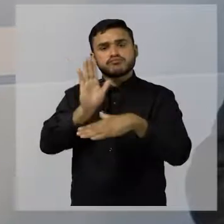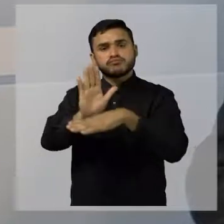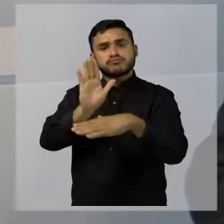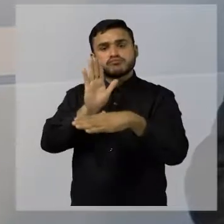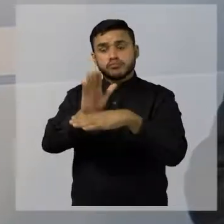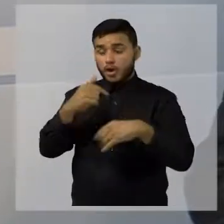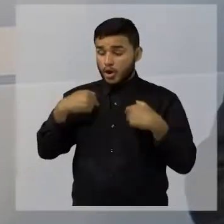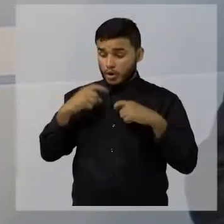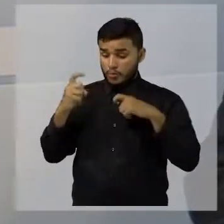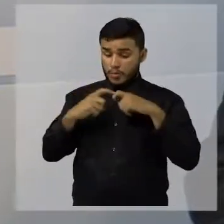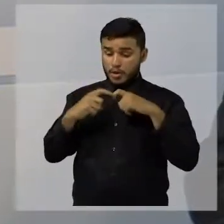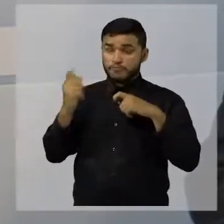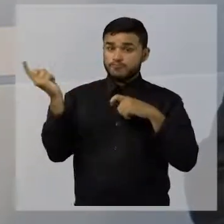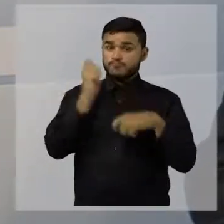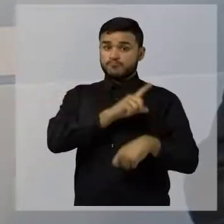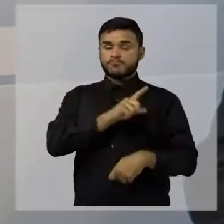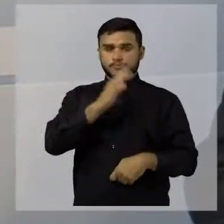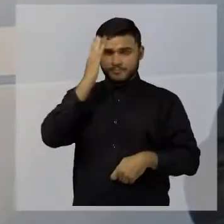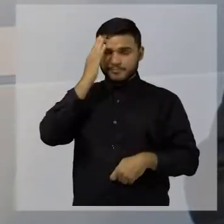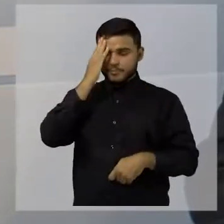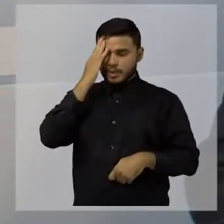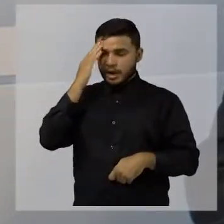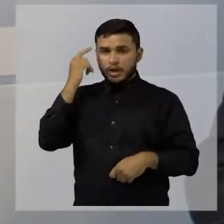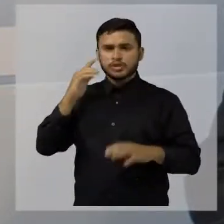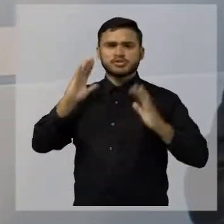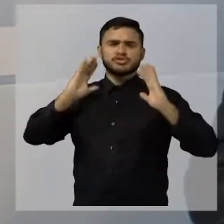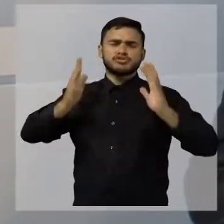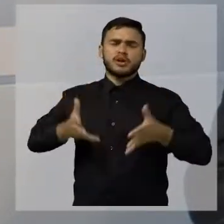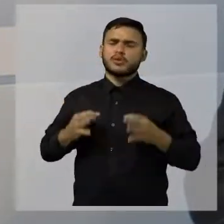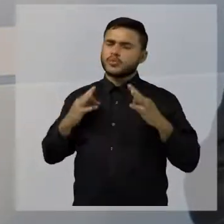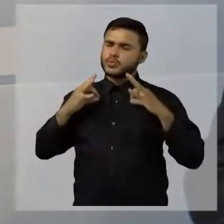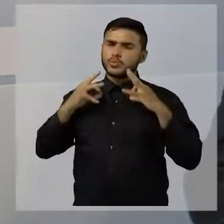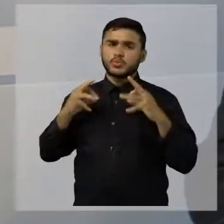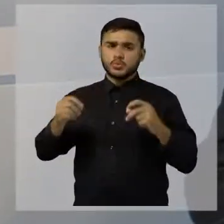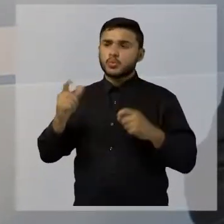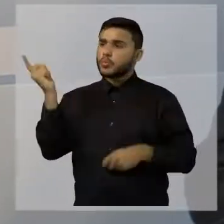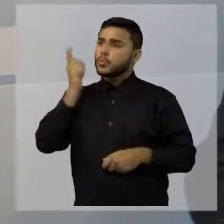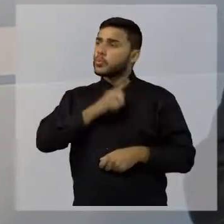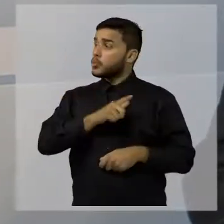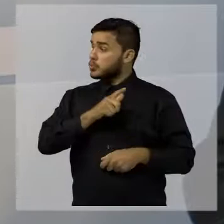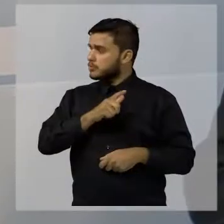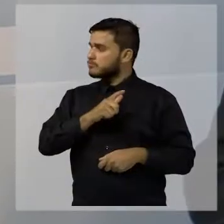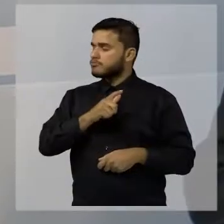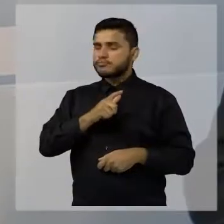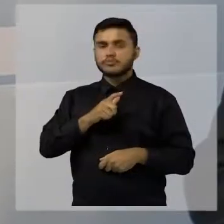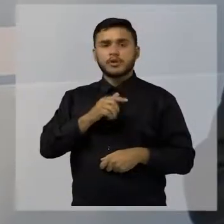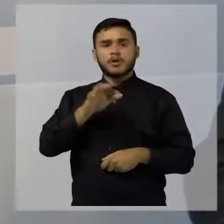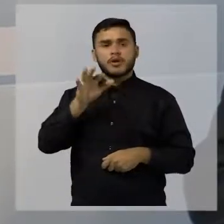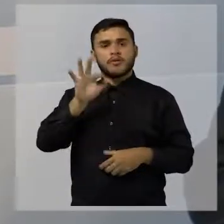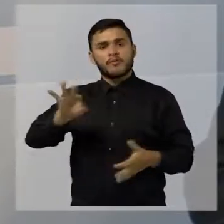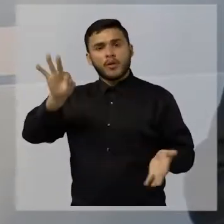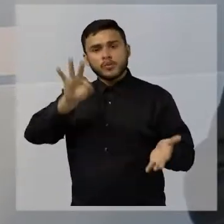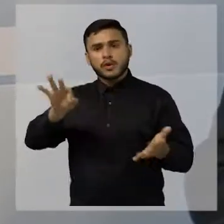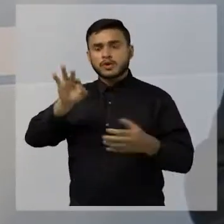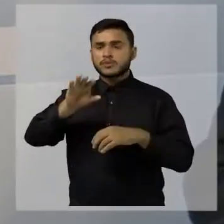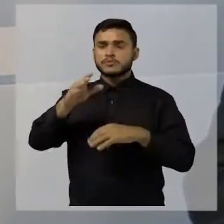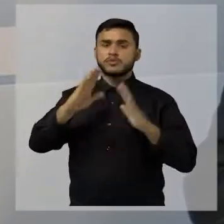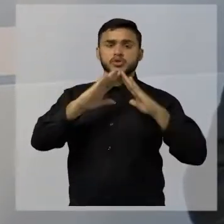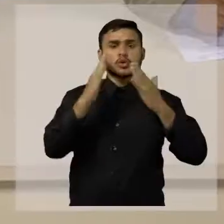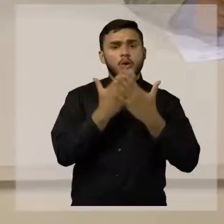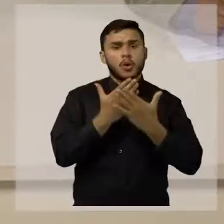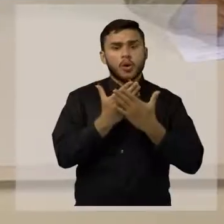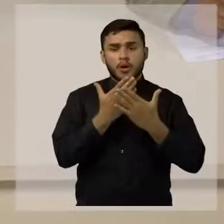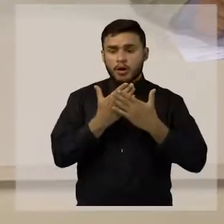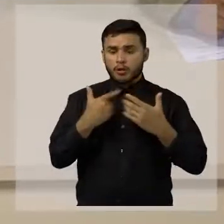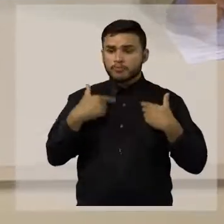ia devolver alguma coisa, parte do que os impostos pagaram a minha faculdade, né, e pagaram também parte do meu colégio, né? Eu tinha que